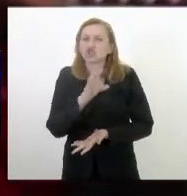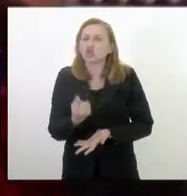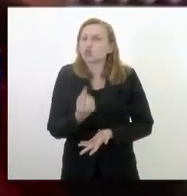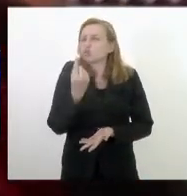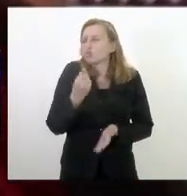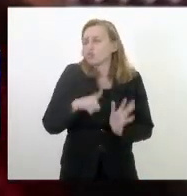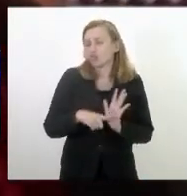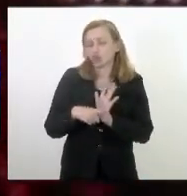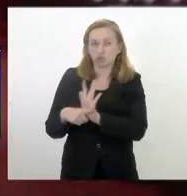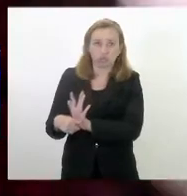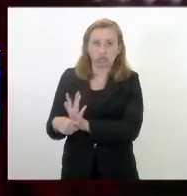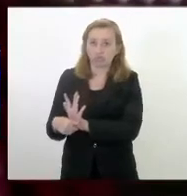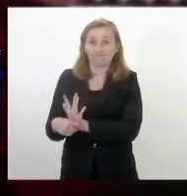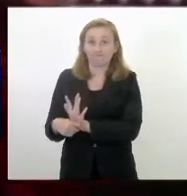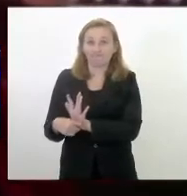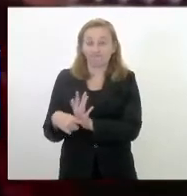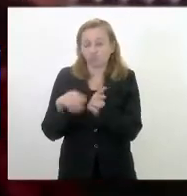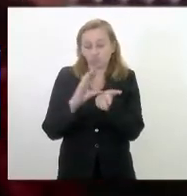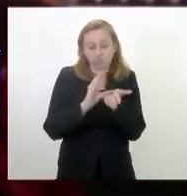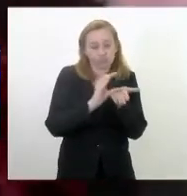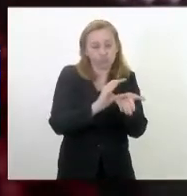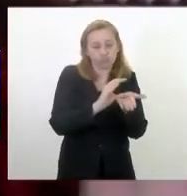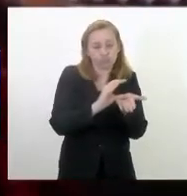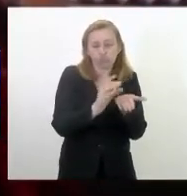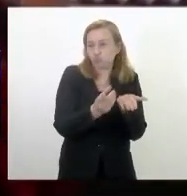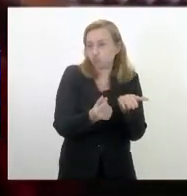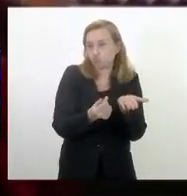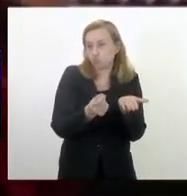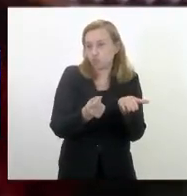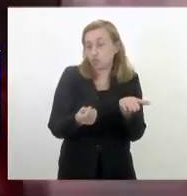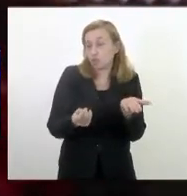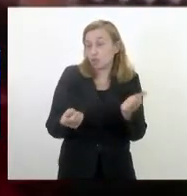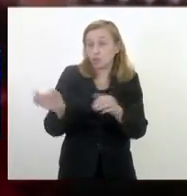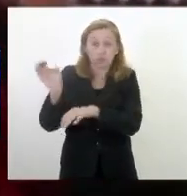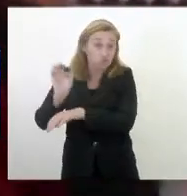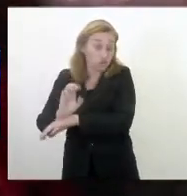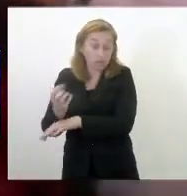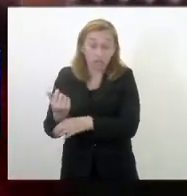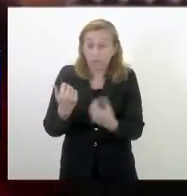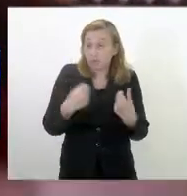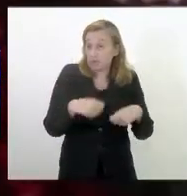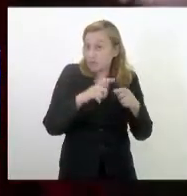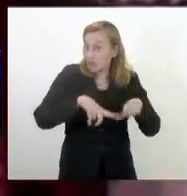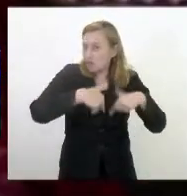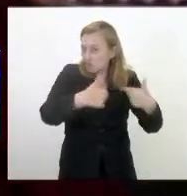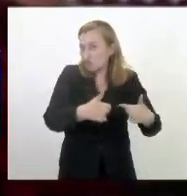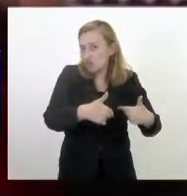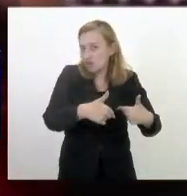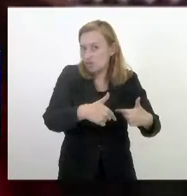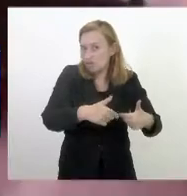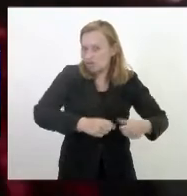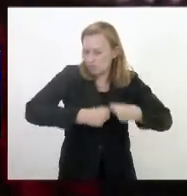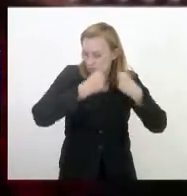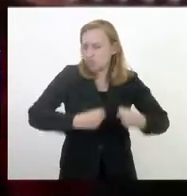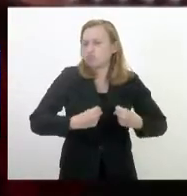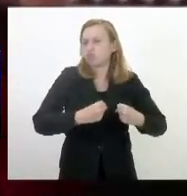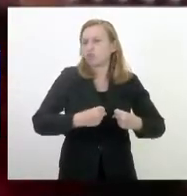ajuda, de um auxílio do Estado, que precisa atuar